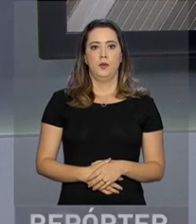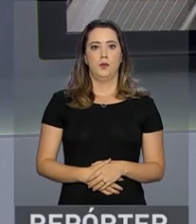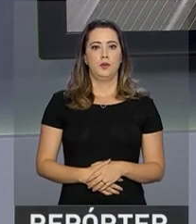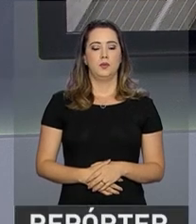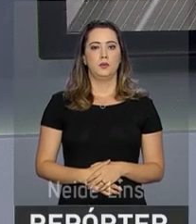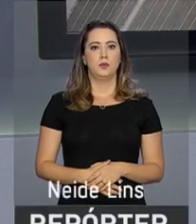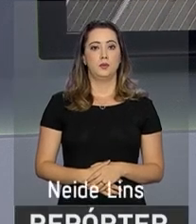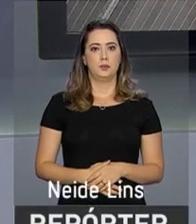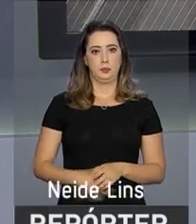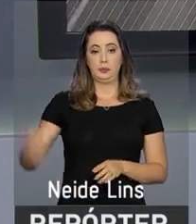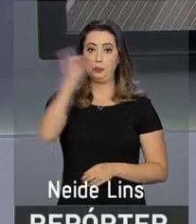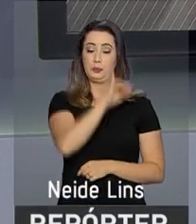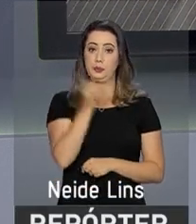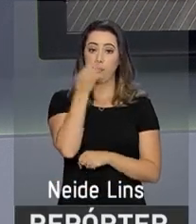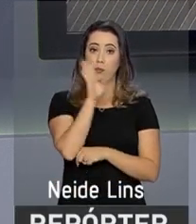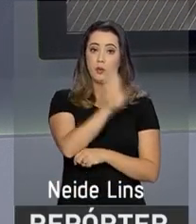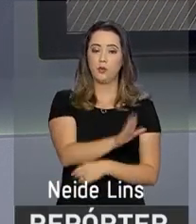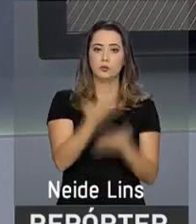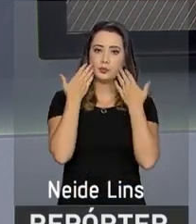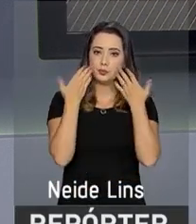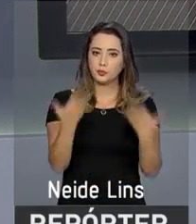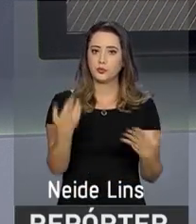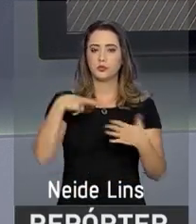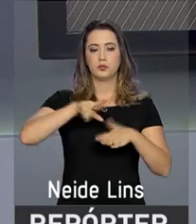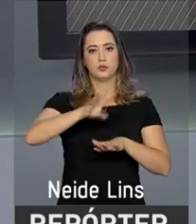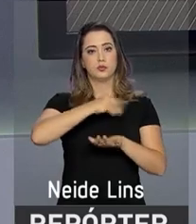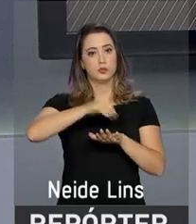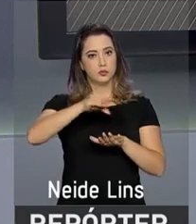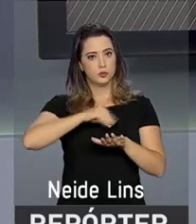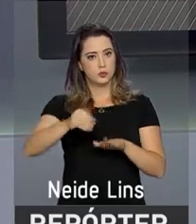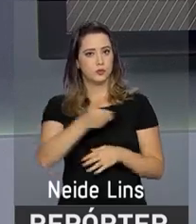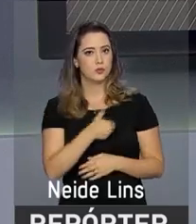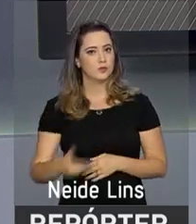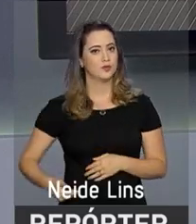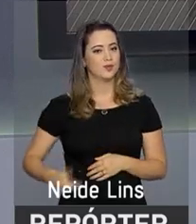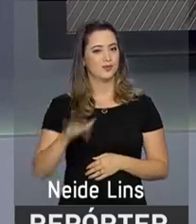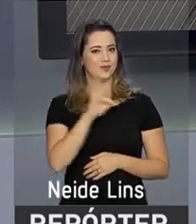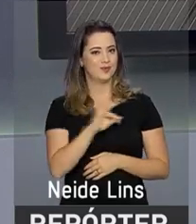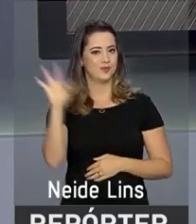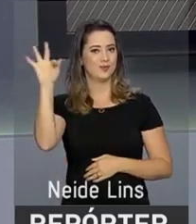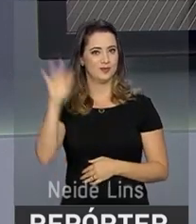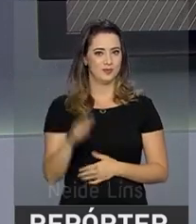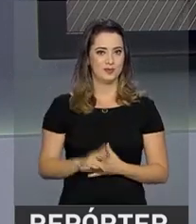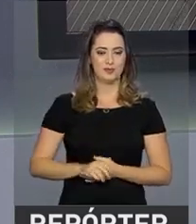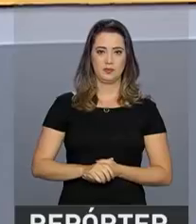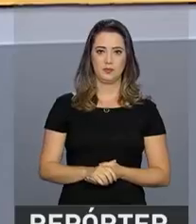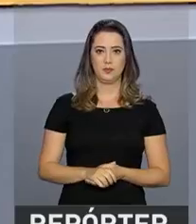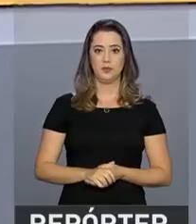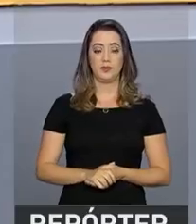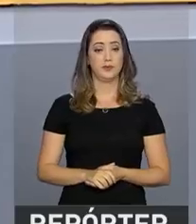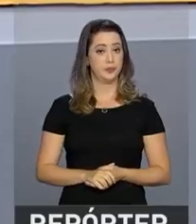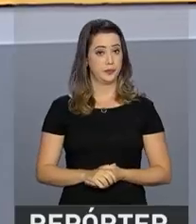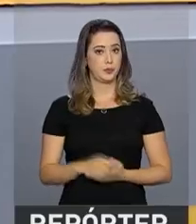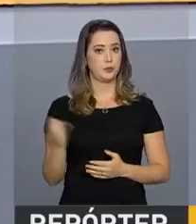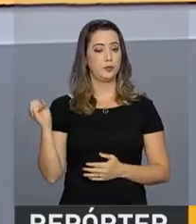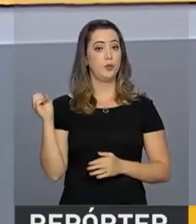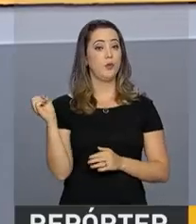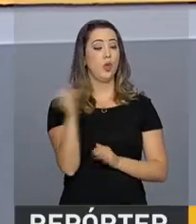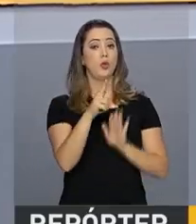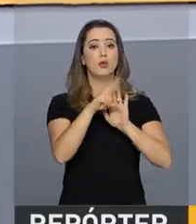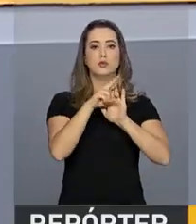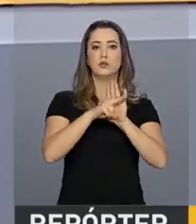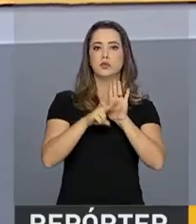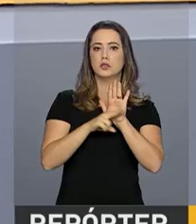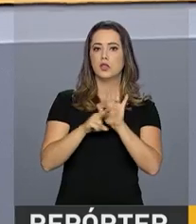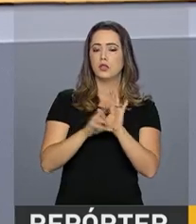olá boa tarde estamos no ar com as notícias do governo federal aqui no repórter nbr novas regras para o